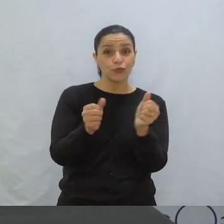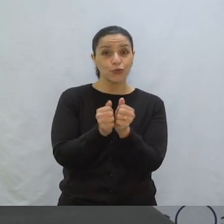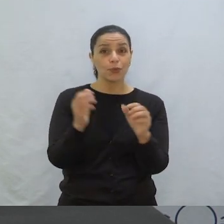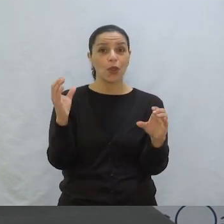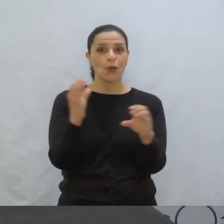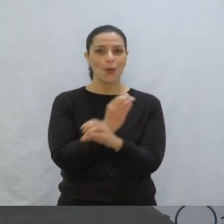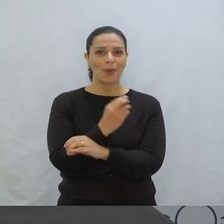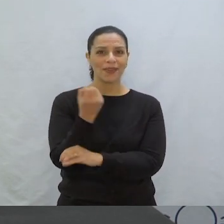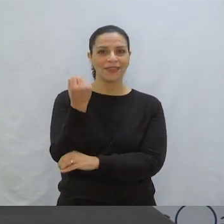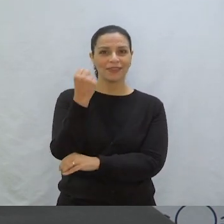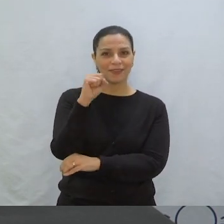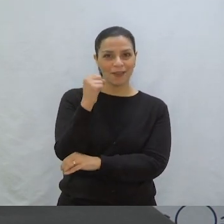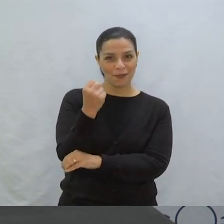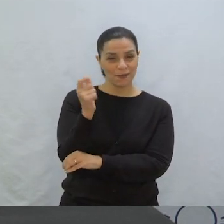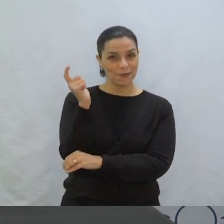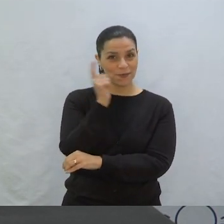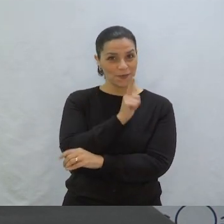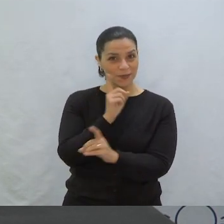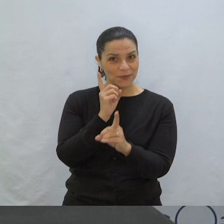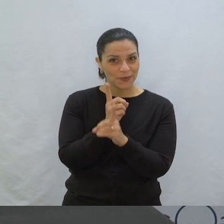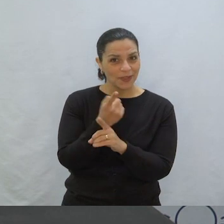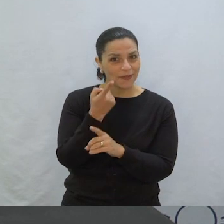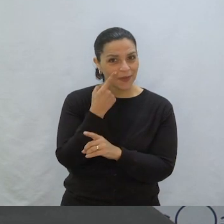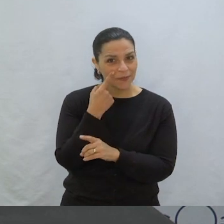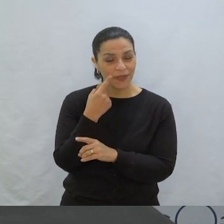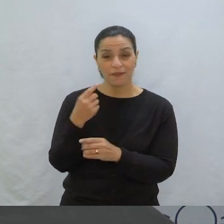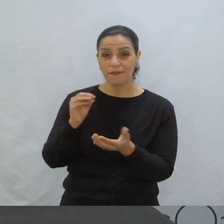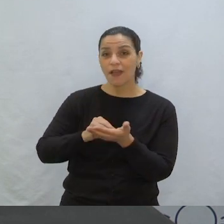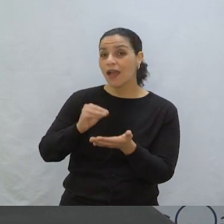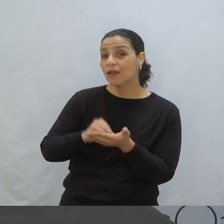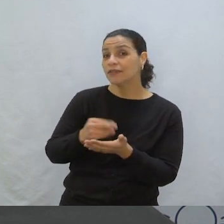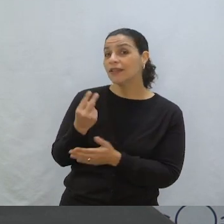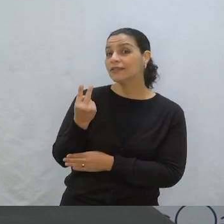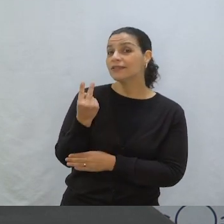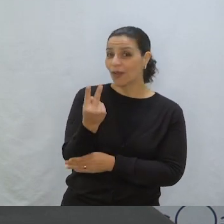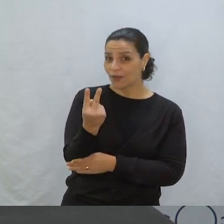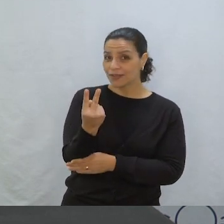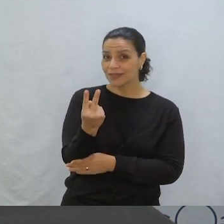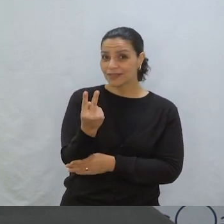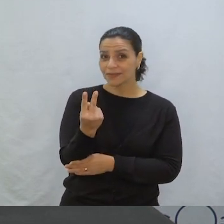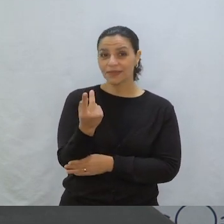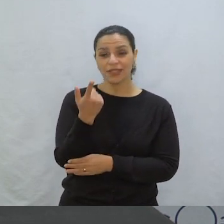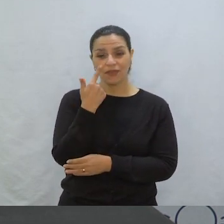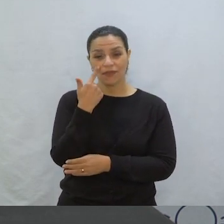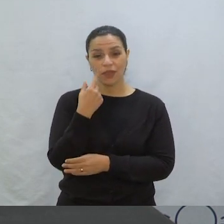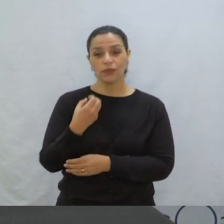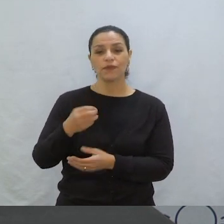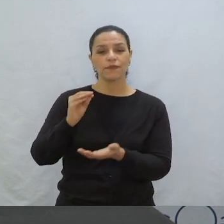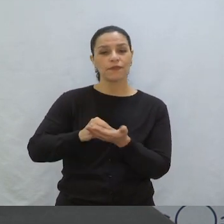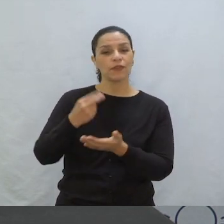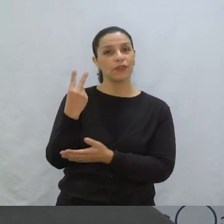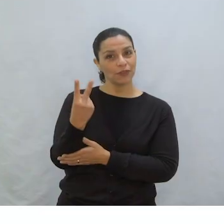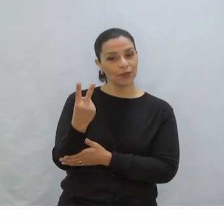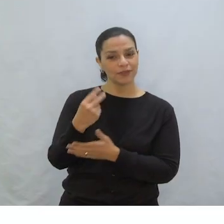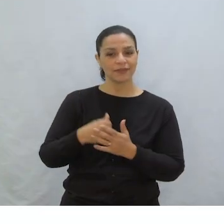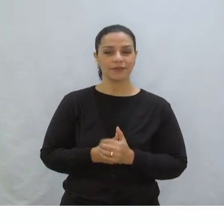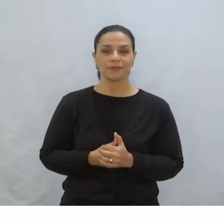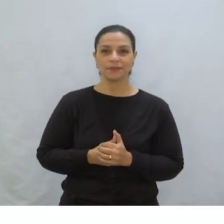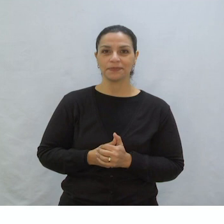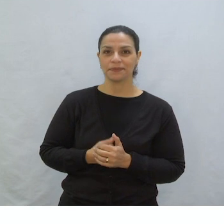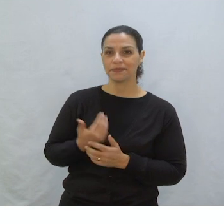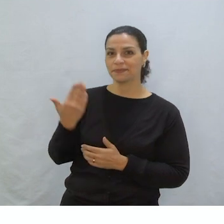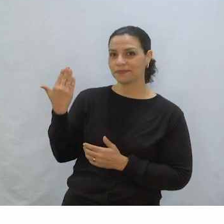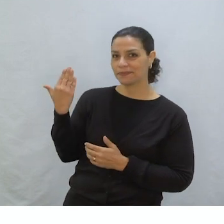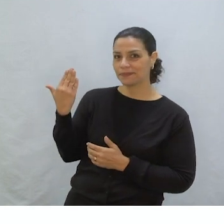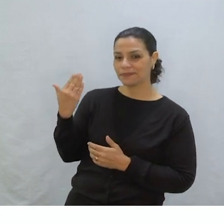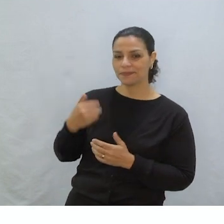gente colocou para completar a quantidade de 8 tampinhas. Então, são 2 tampinhas. Então, o número que está faltando aqui